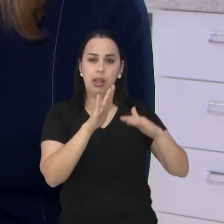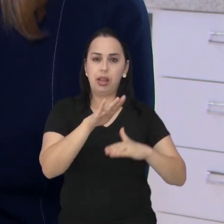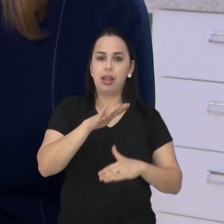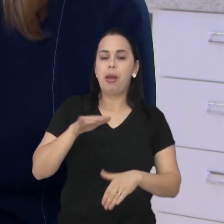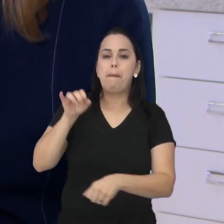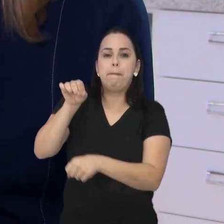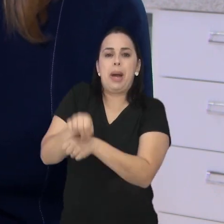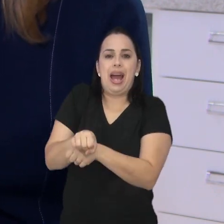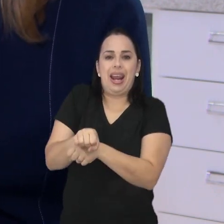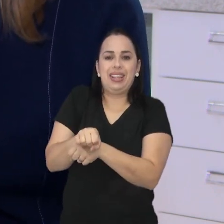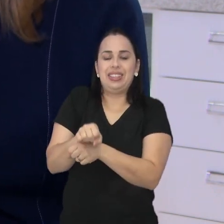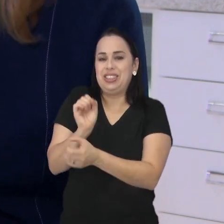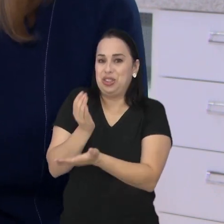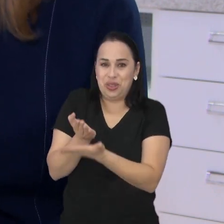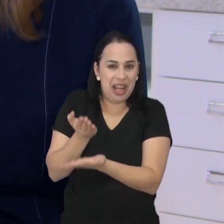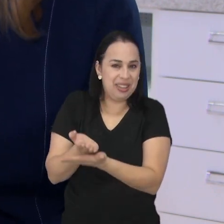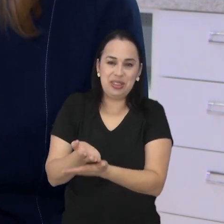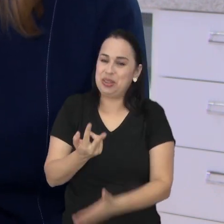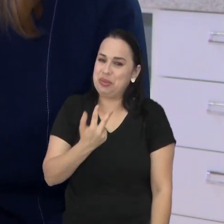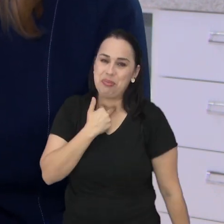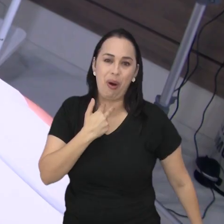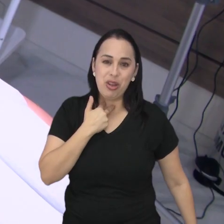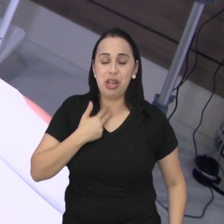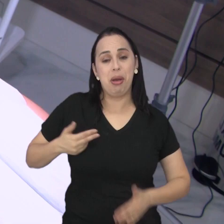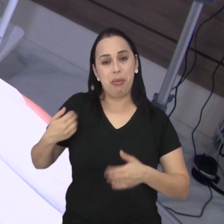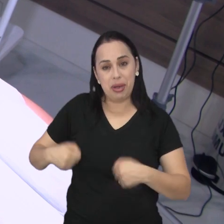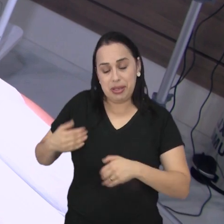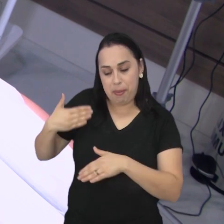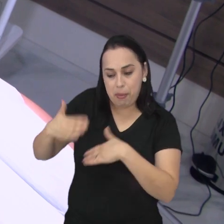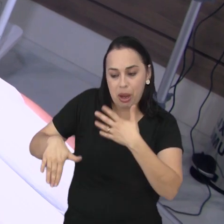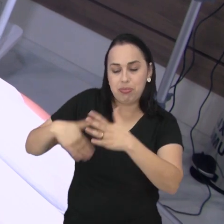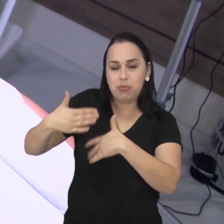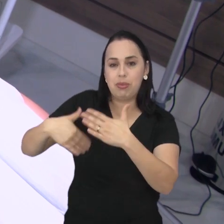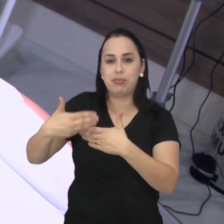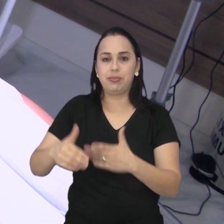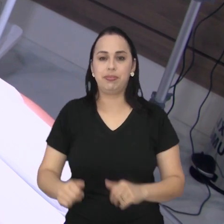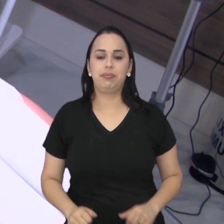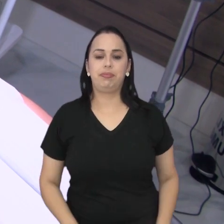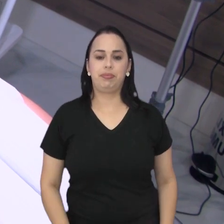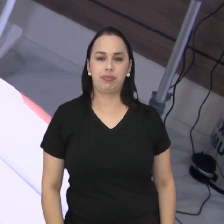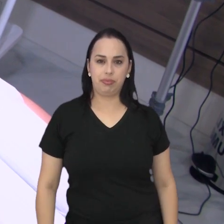gente nunca para de estudar, vamos dizer assim, né?